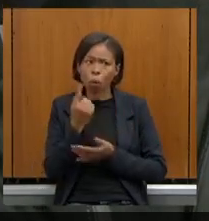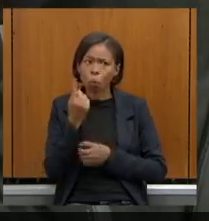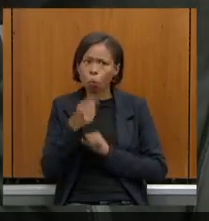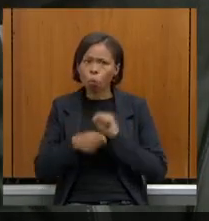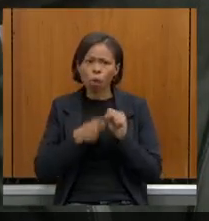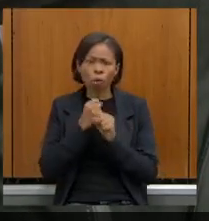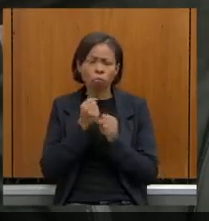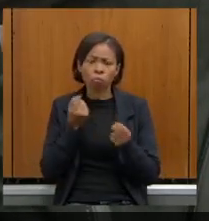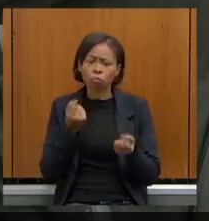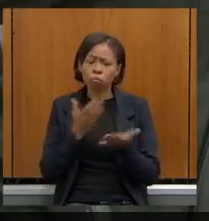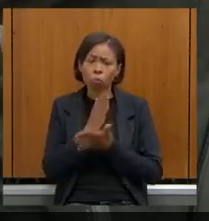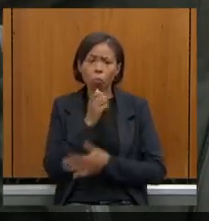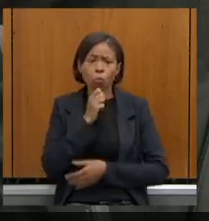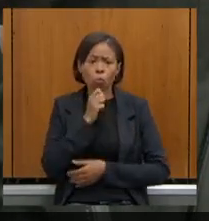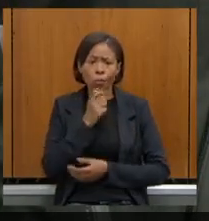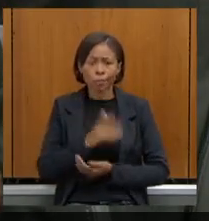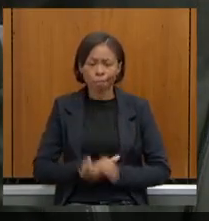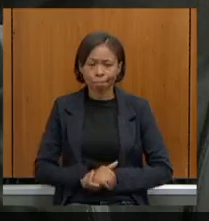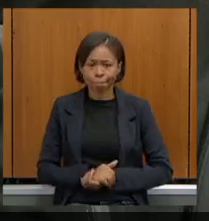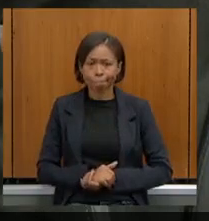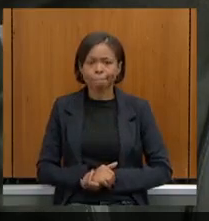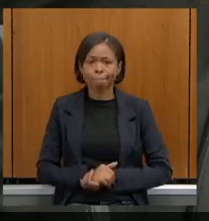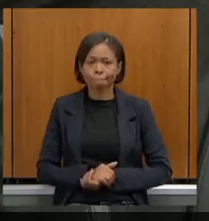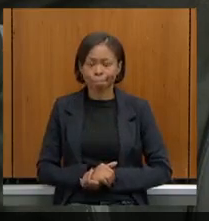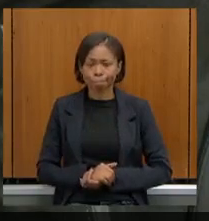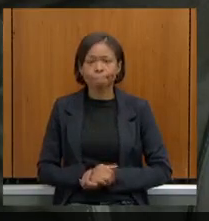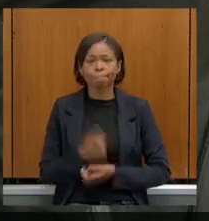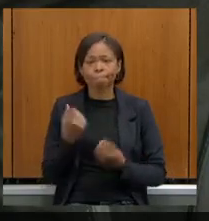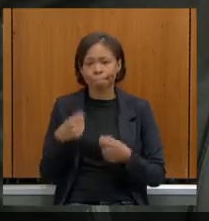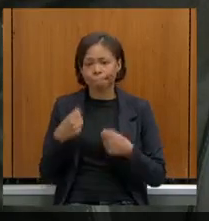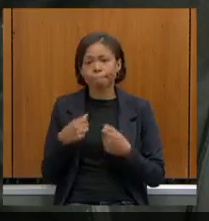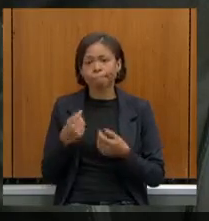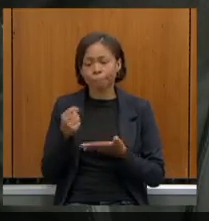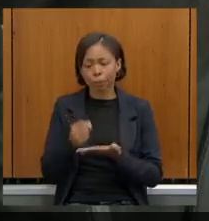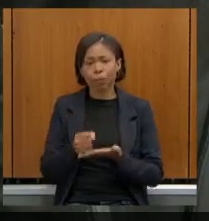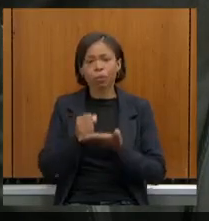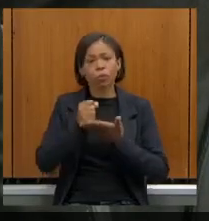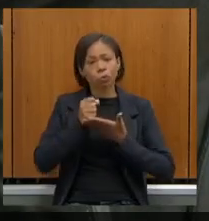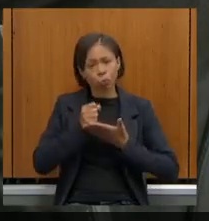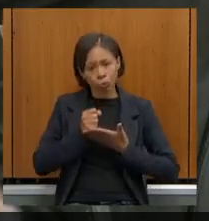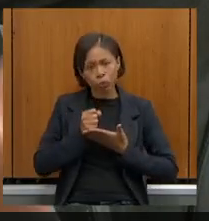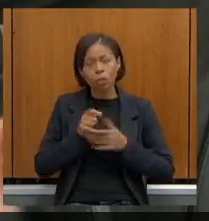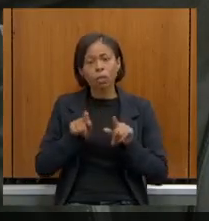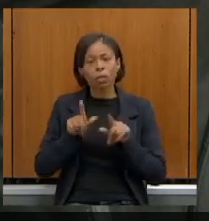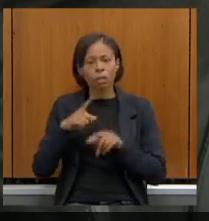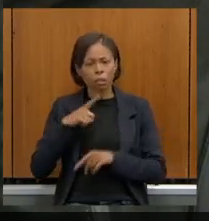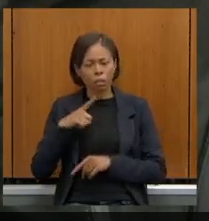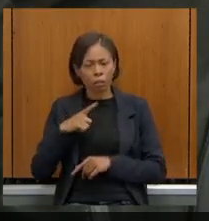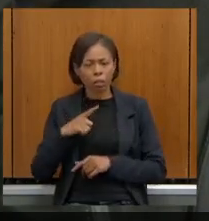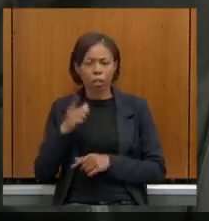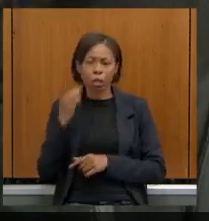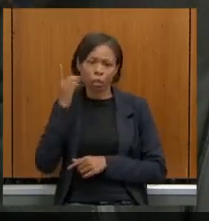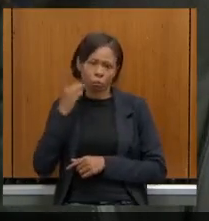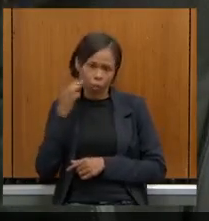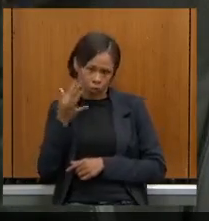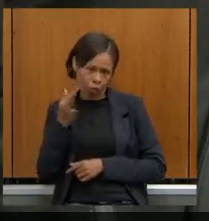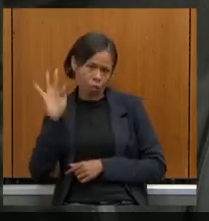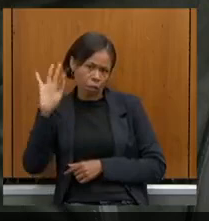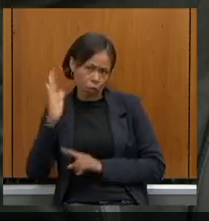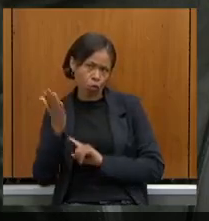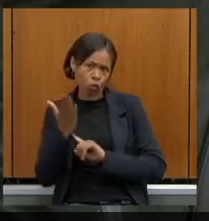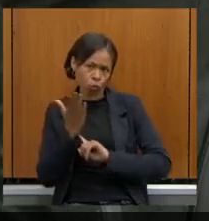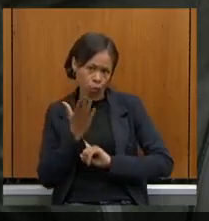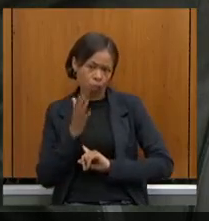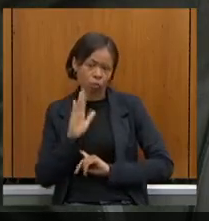vocês ajudariam muito para dar força para esse pleito nosso fazer isso tem deputados federais que estão nos ajudando mas então